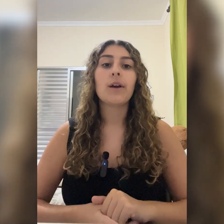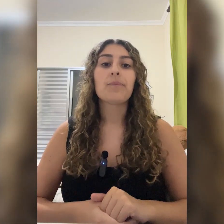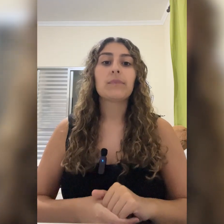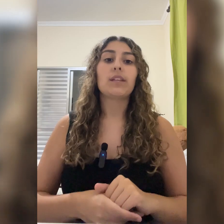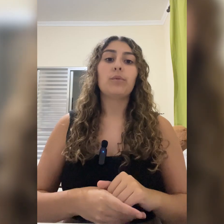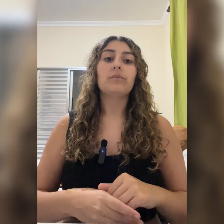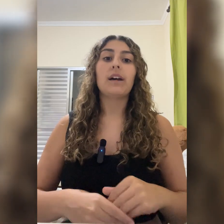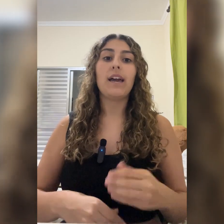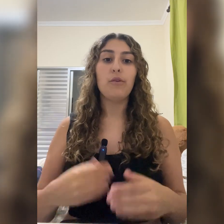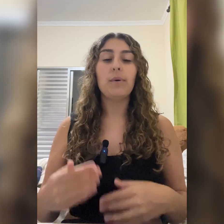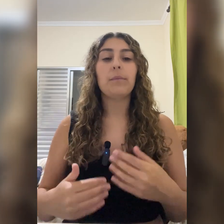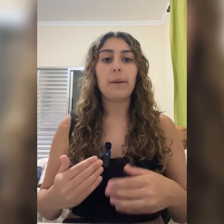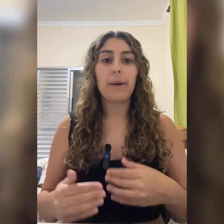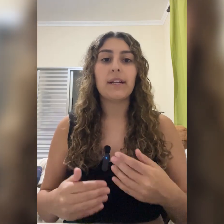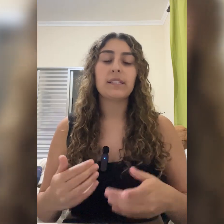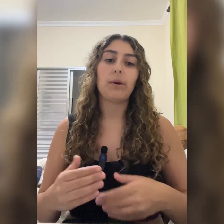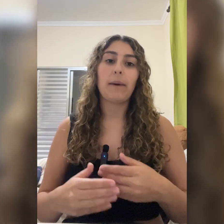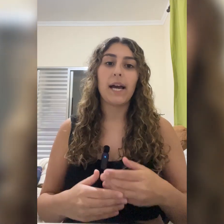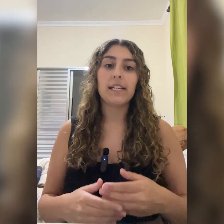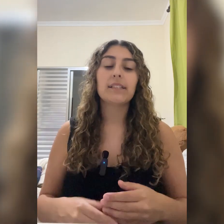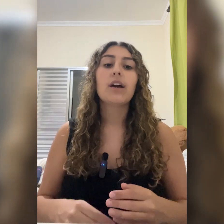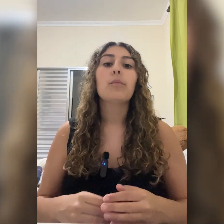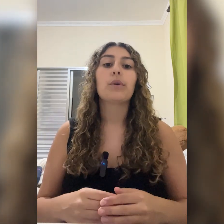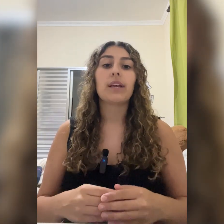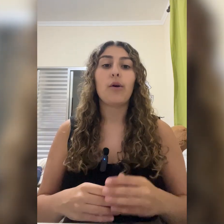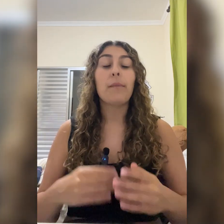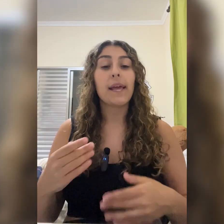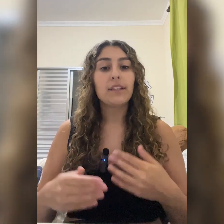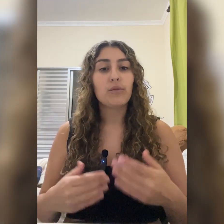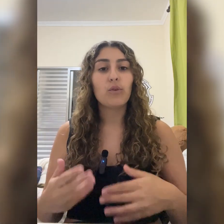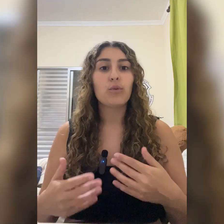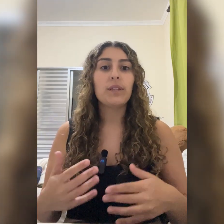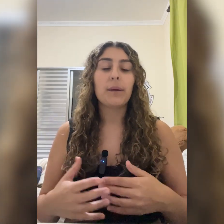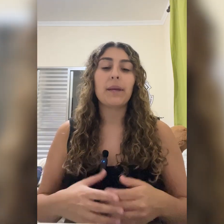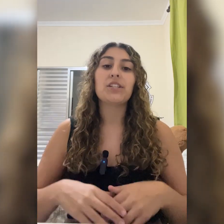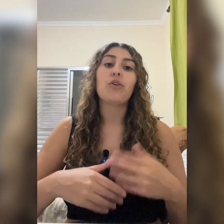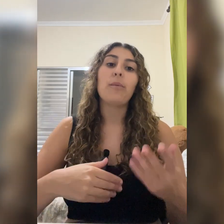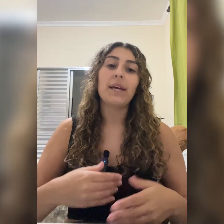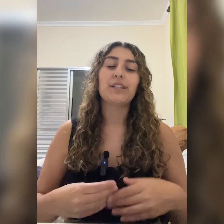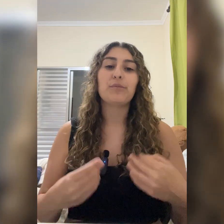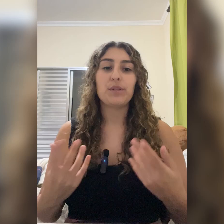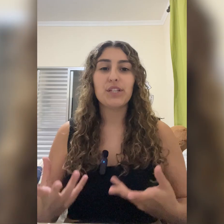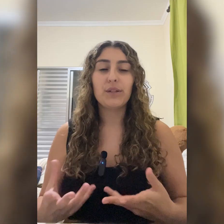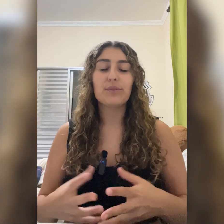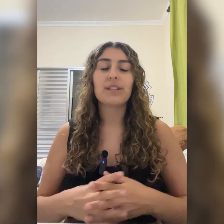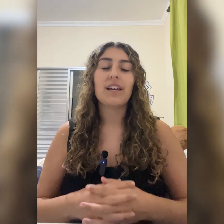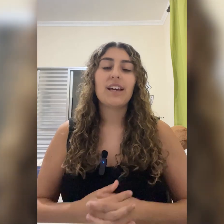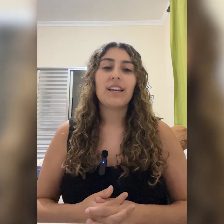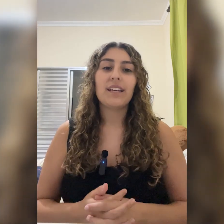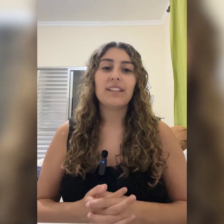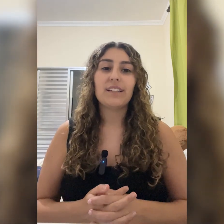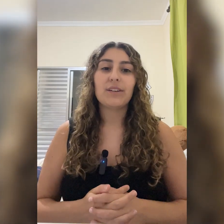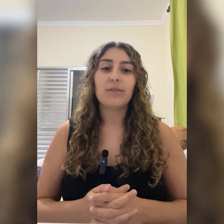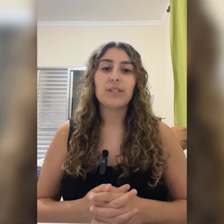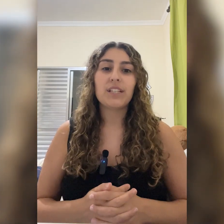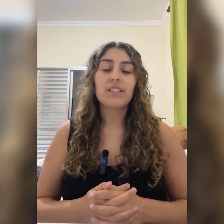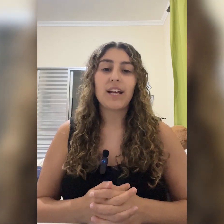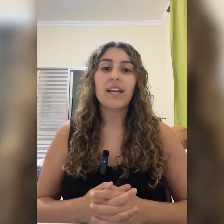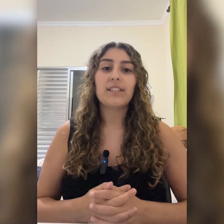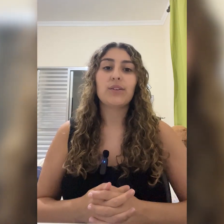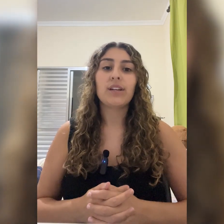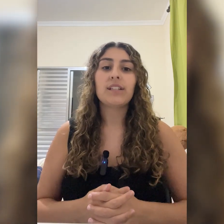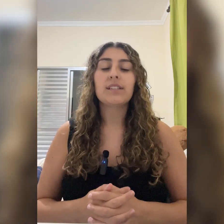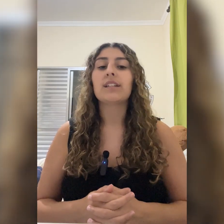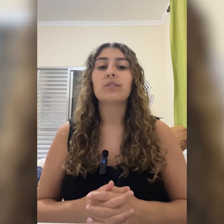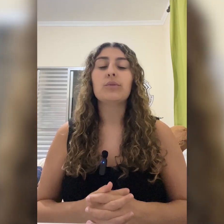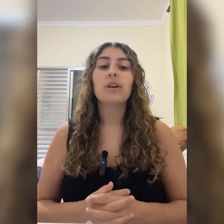muito. Então é uma preparação a mais, porque aumenta o volume também de encomendas, de pedidos. Então a gente está